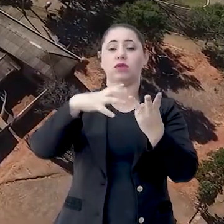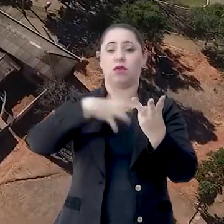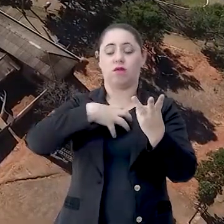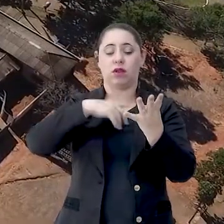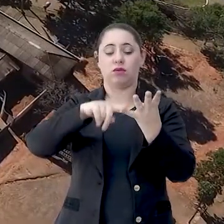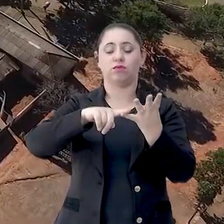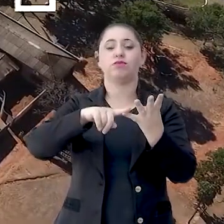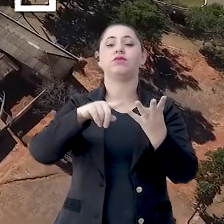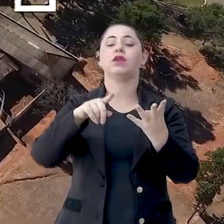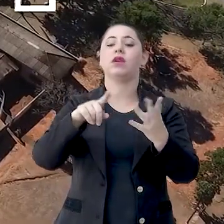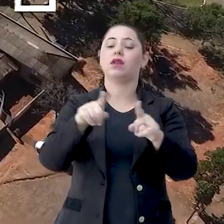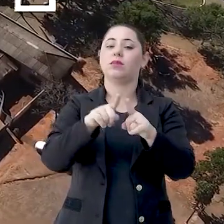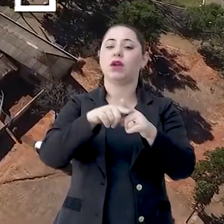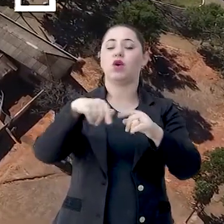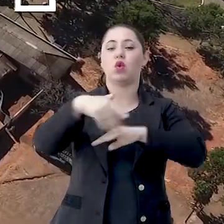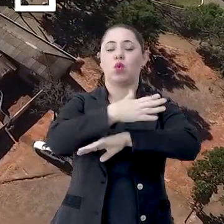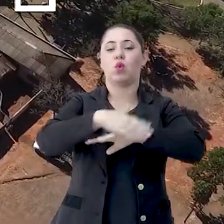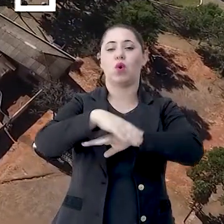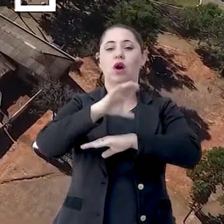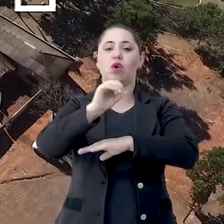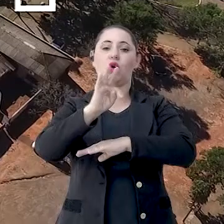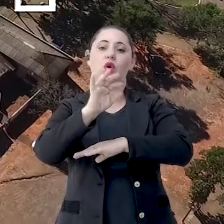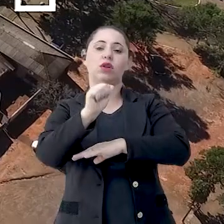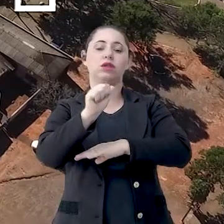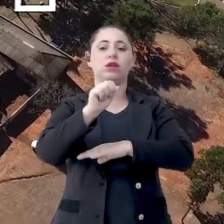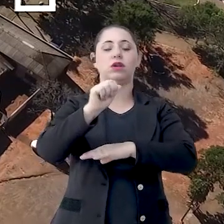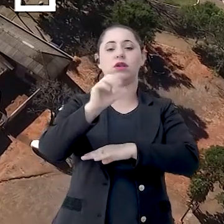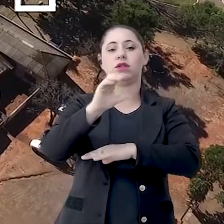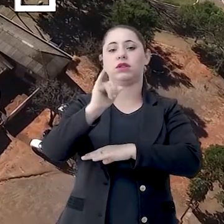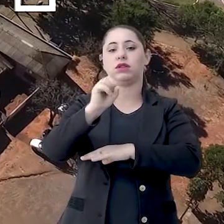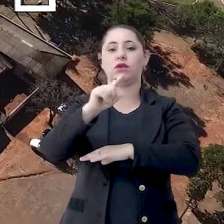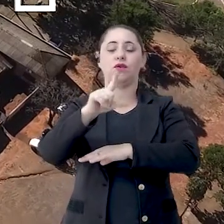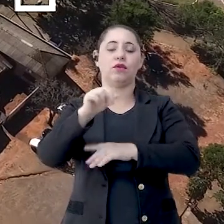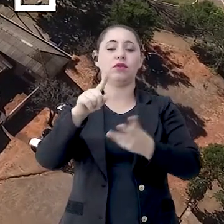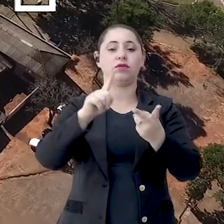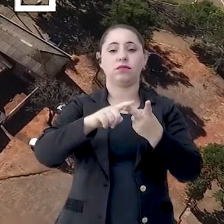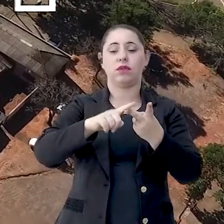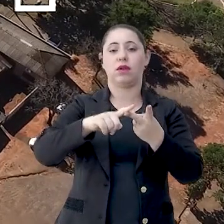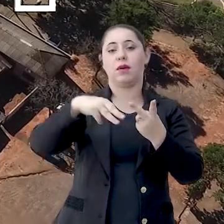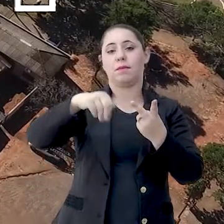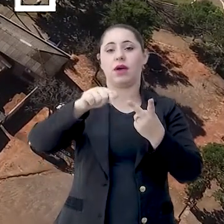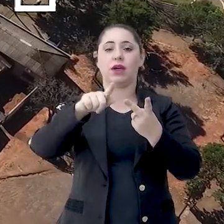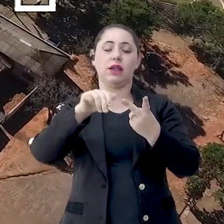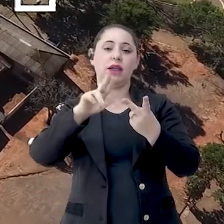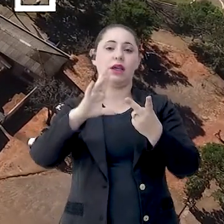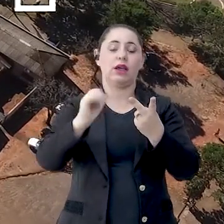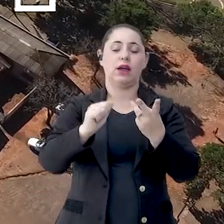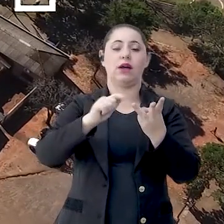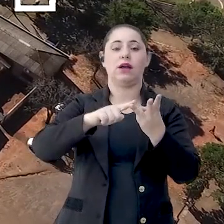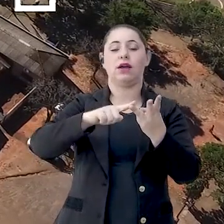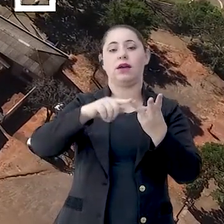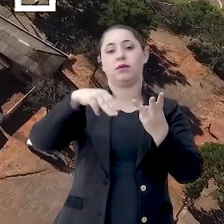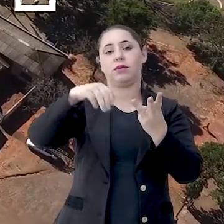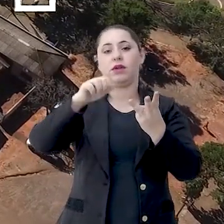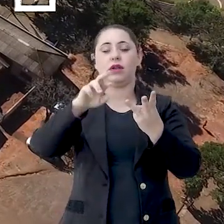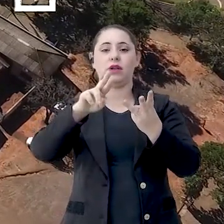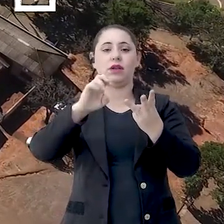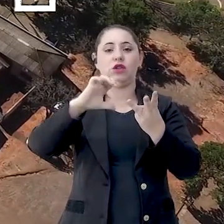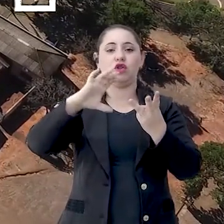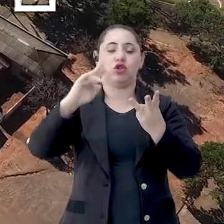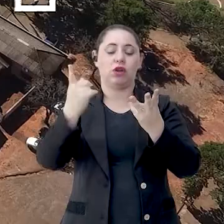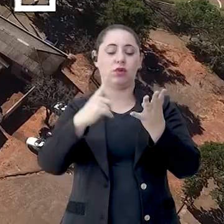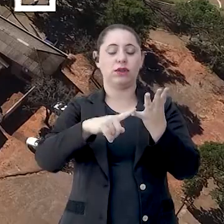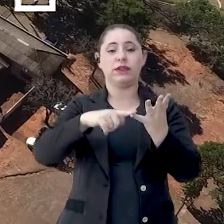A cidade de Naviraí é considerada o 7º centro mais populoso de Mato Grosso do Sul, com mais de 55 mil